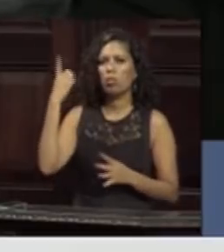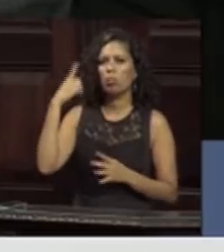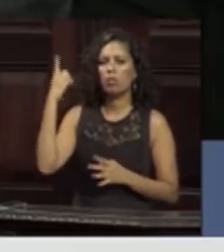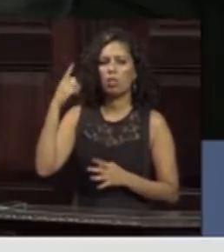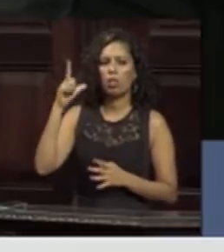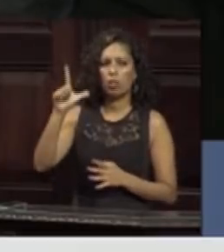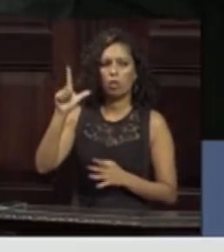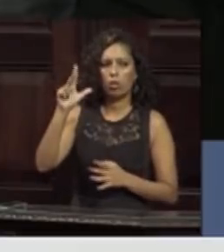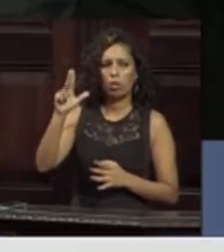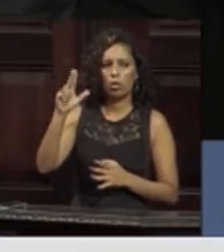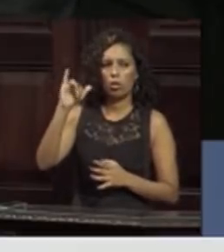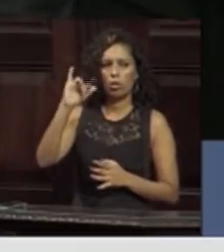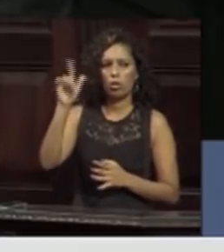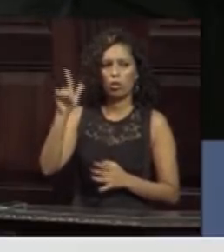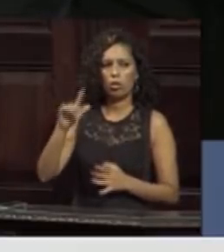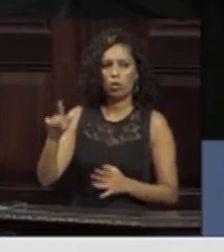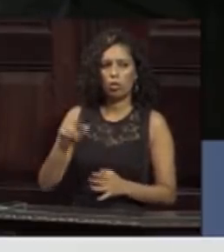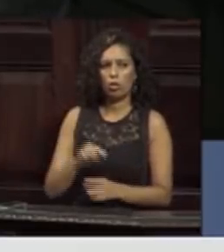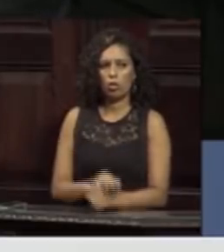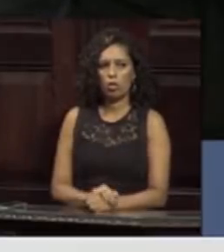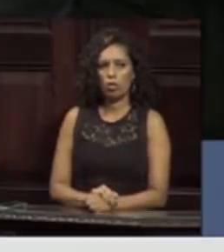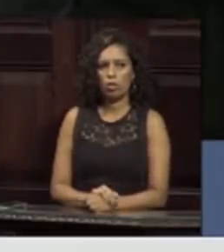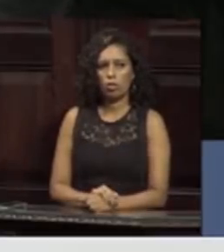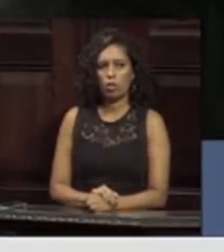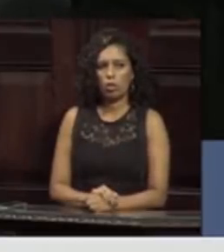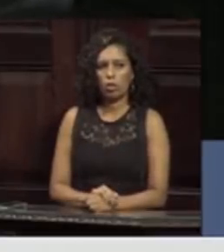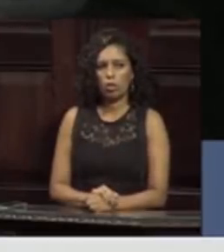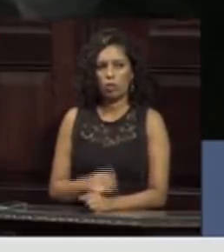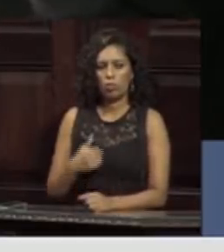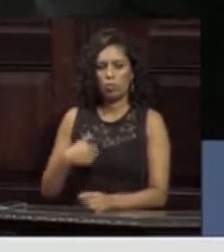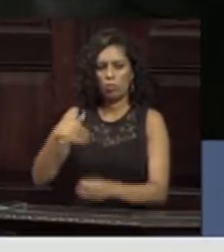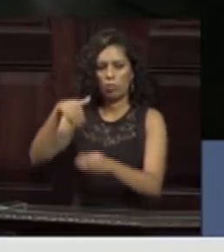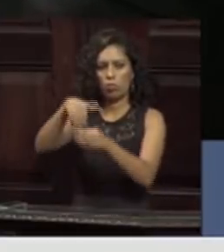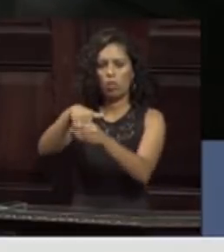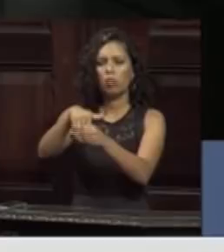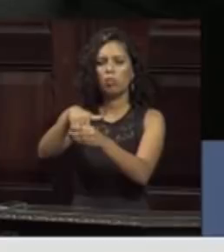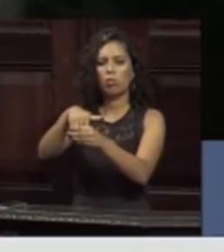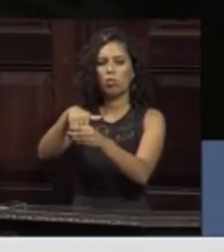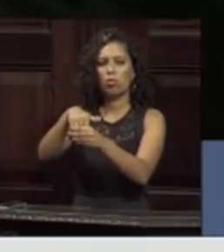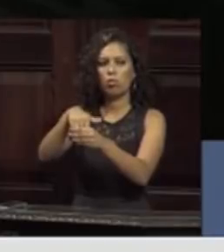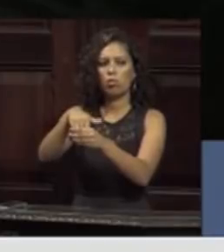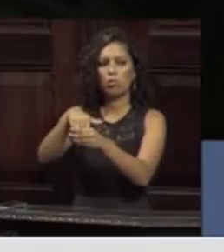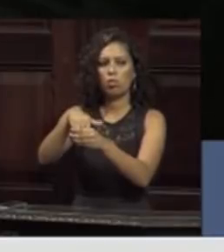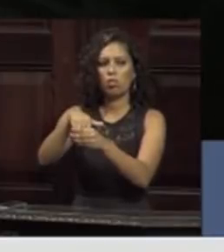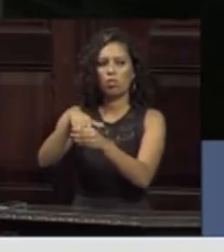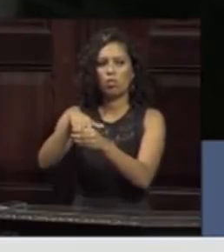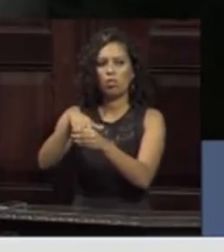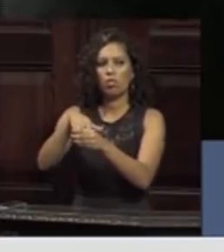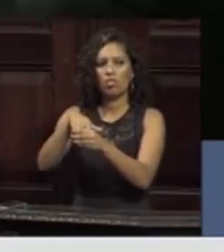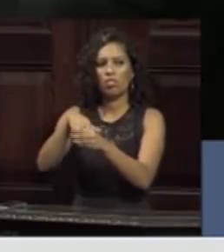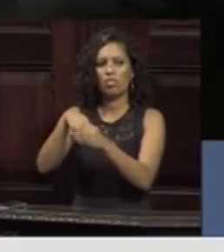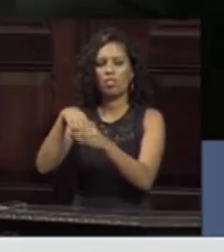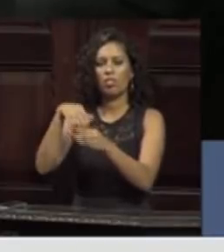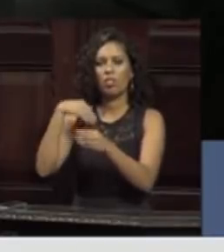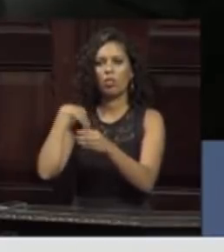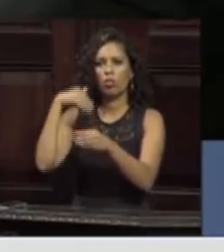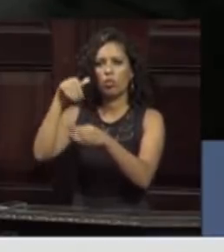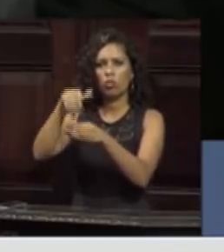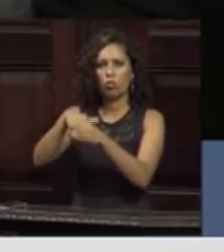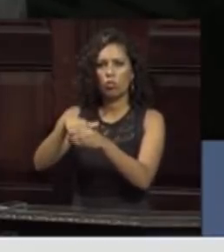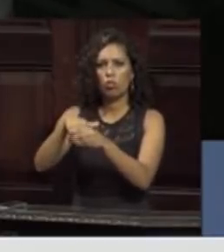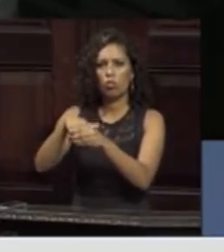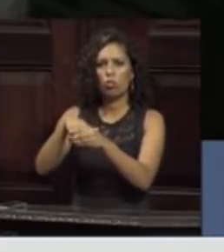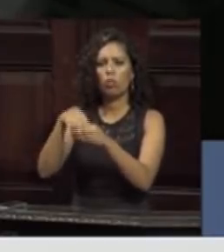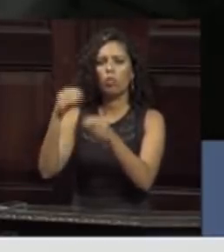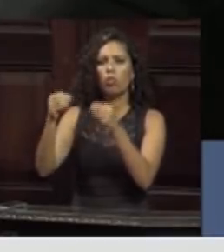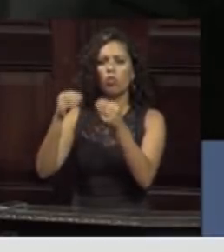emendas foram negadas na Comissão de Constituição e Justiça e, por isso, eu voto com o relator original da